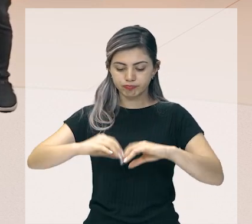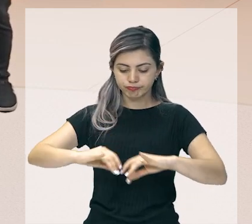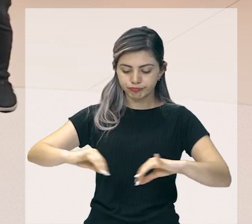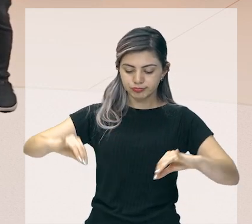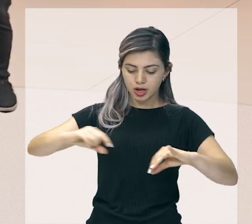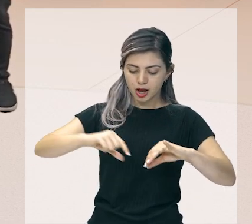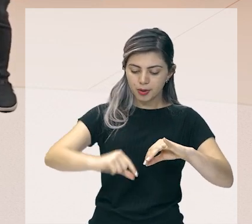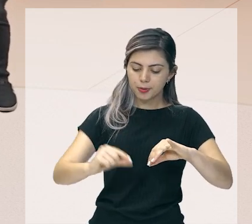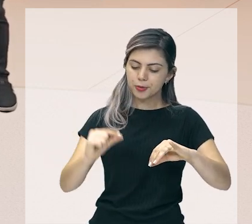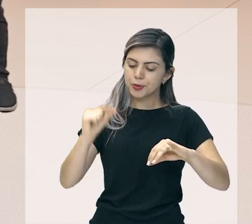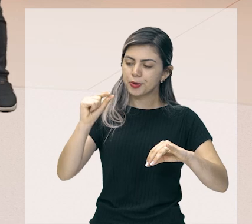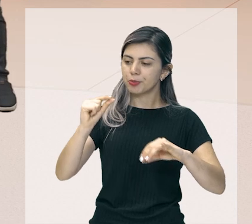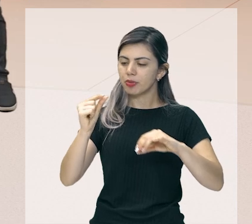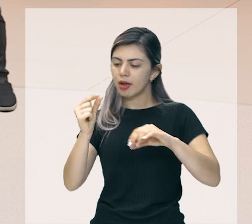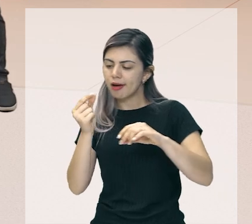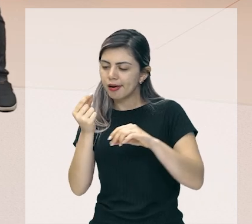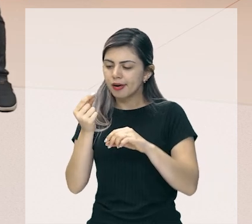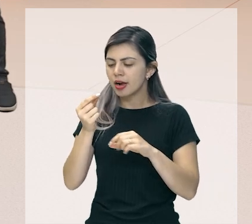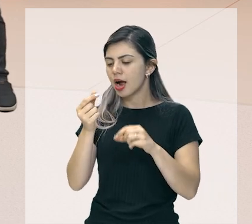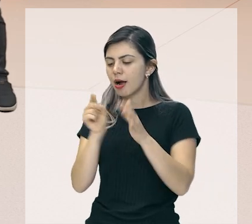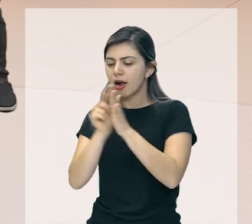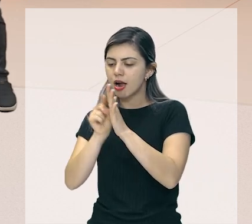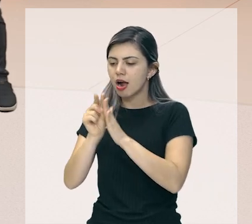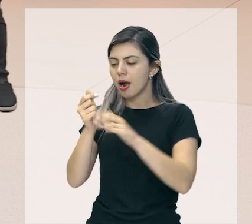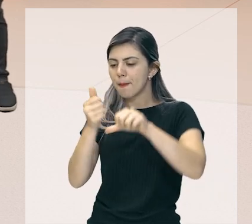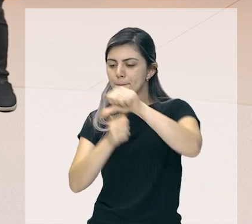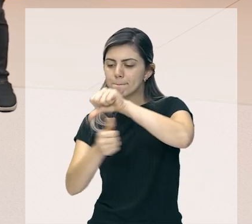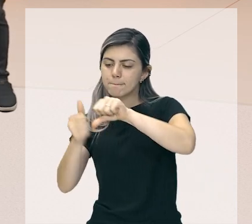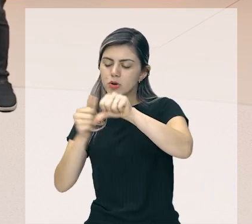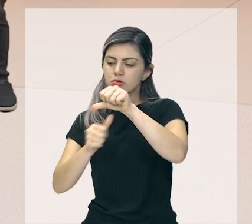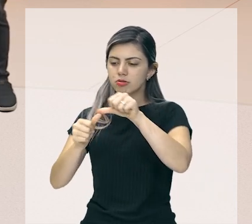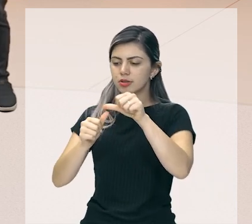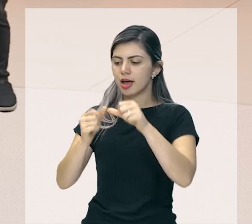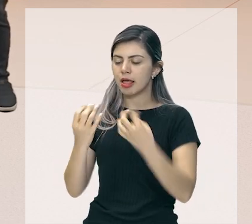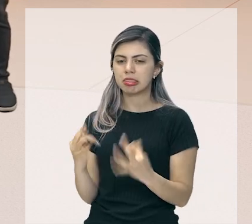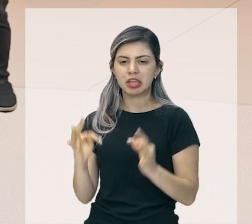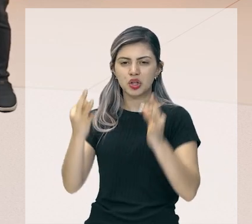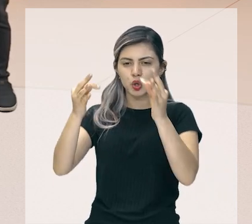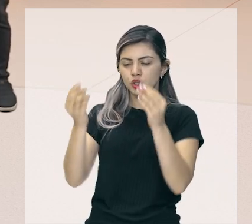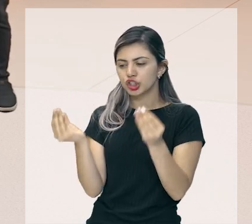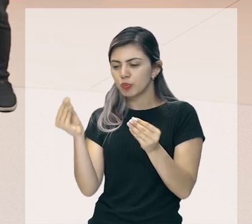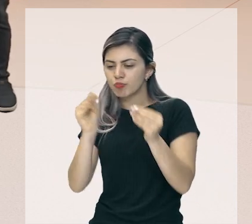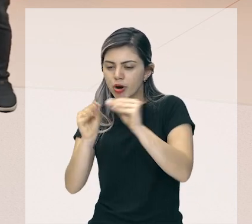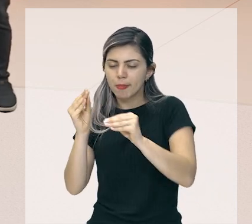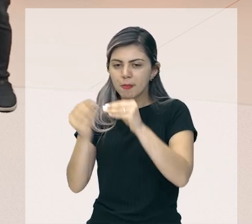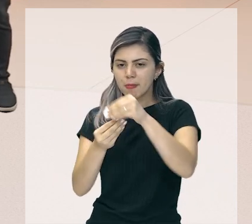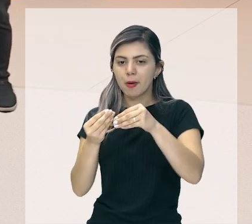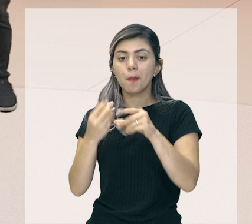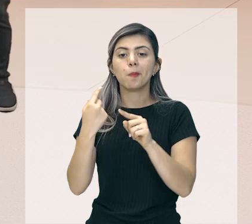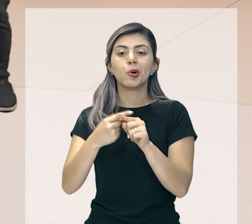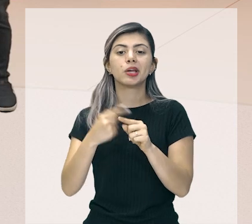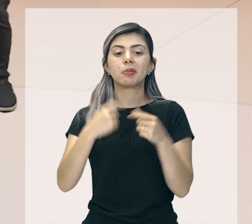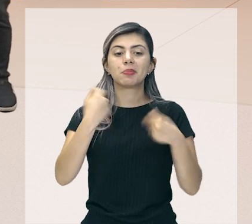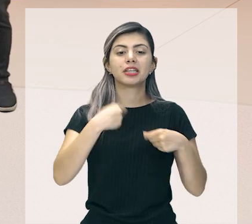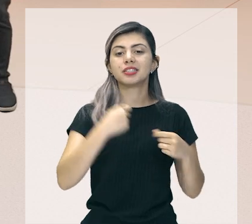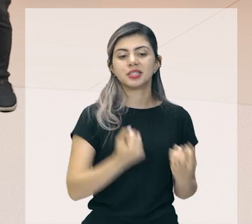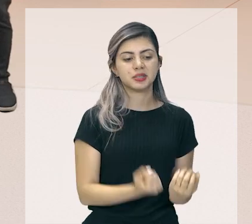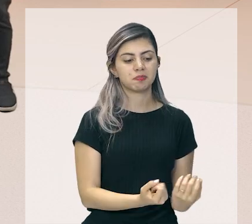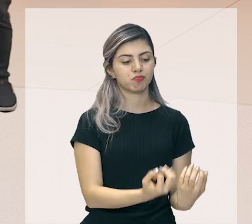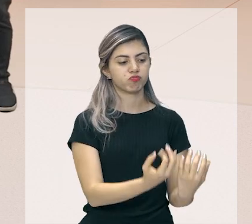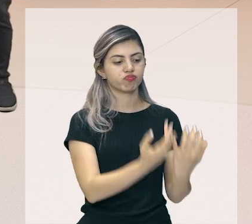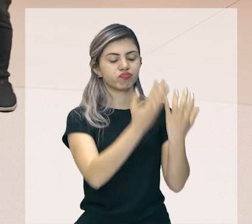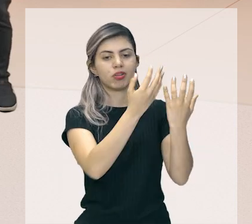profissionais envolvidos, né, para garantir essas sementes aí que são geneticamente modificadas, porque como tem que garantir a produção, isso